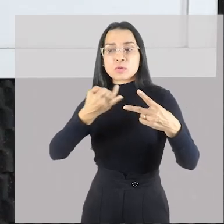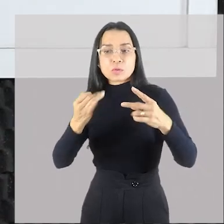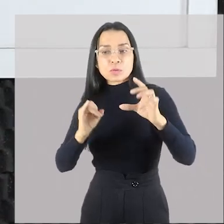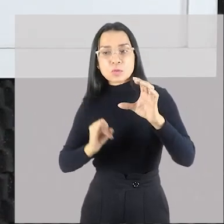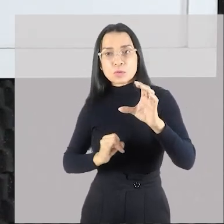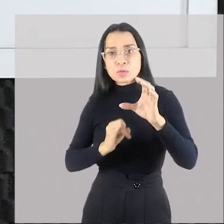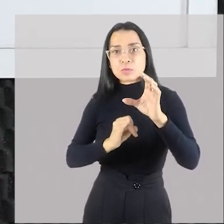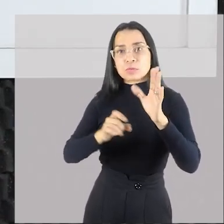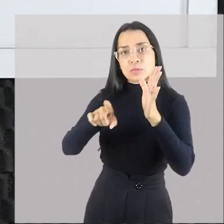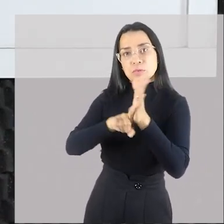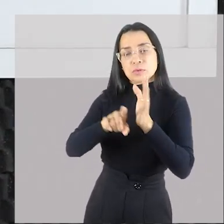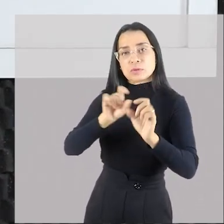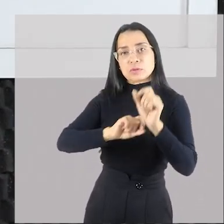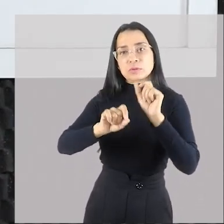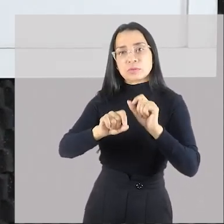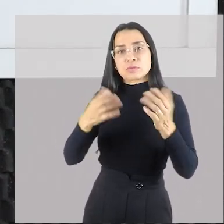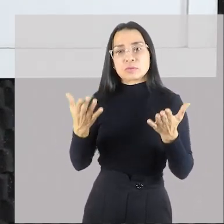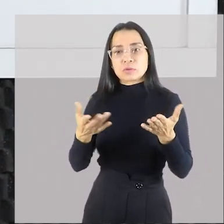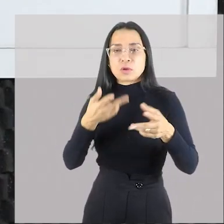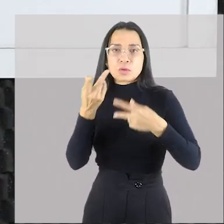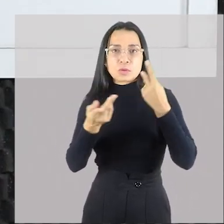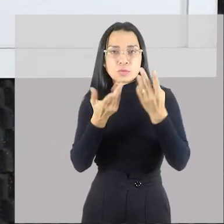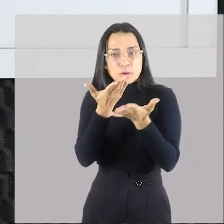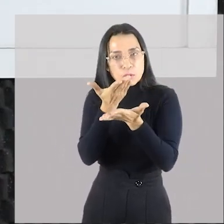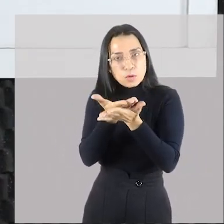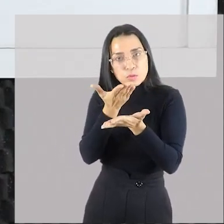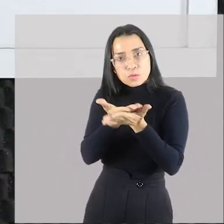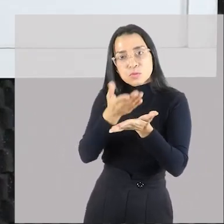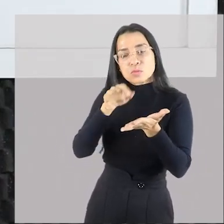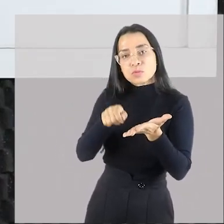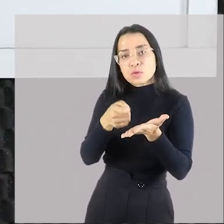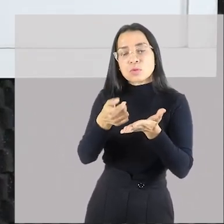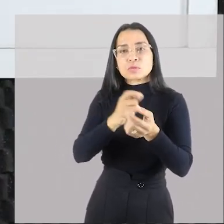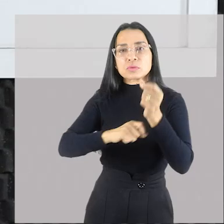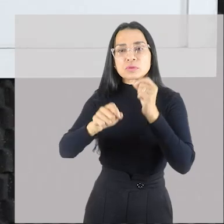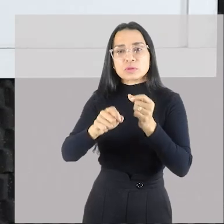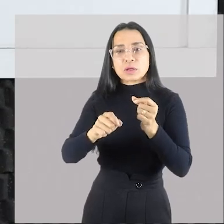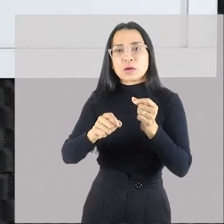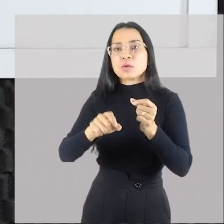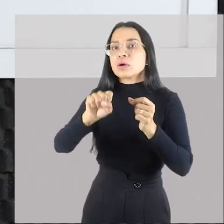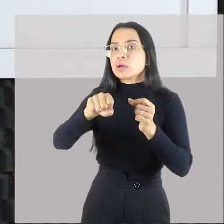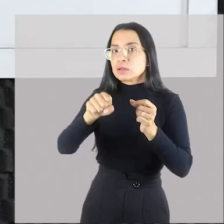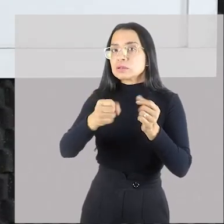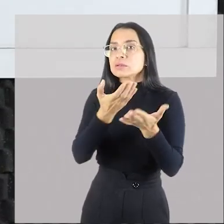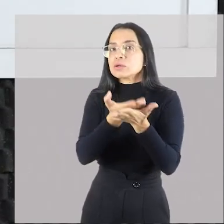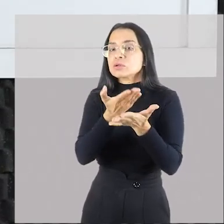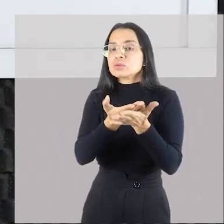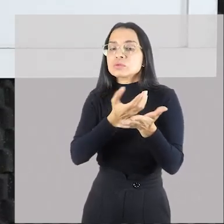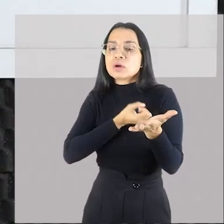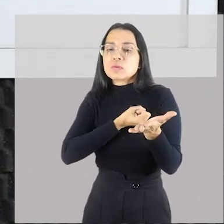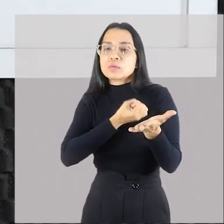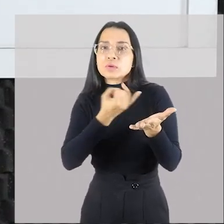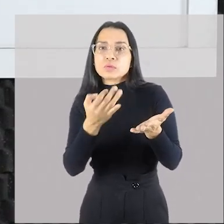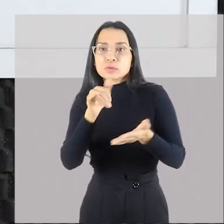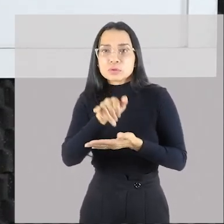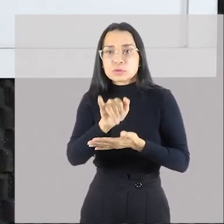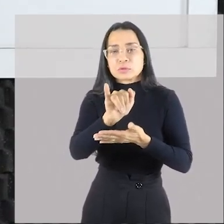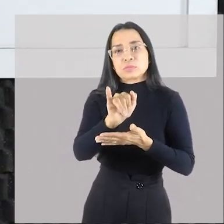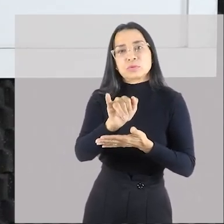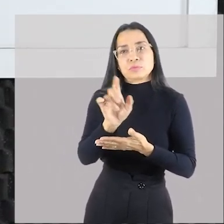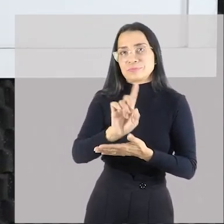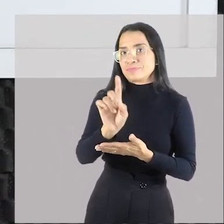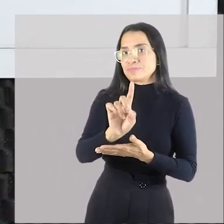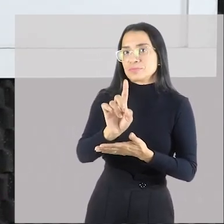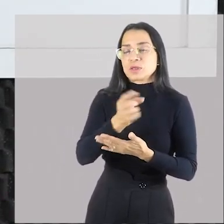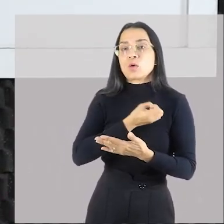imagens negativas. Pessoal, quando eu falo estudar o sinal da função, é estudar os valores de y e não os valores de x. É os valores